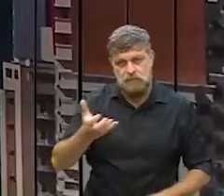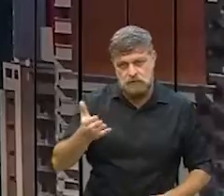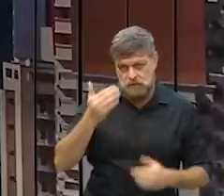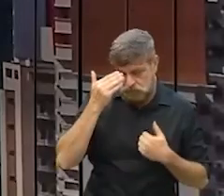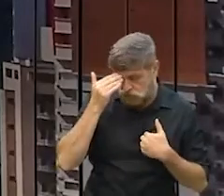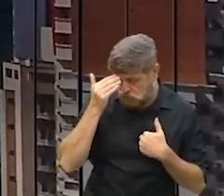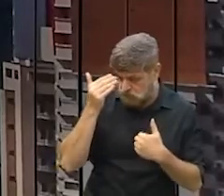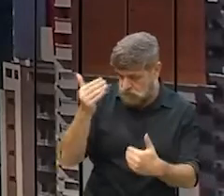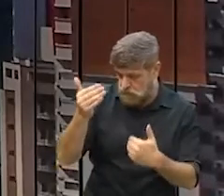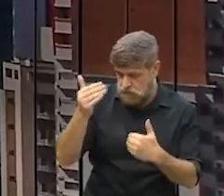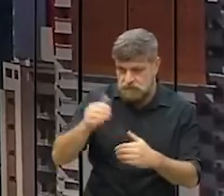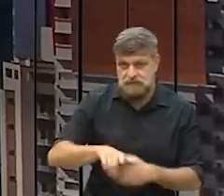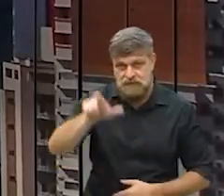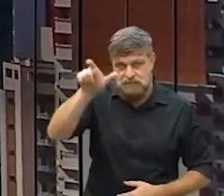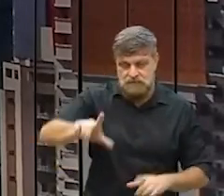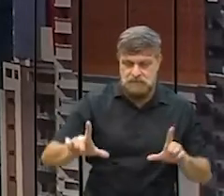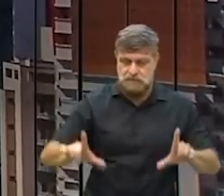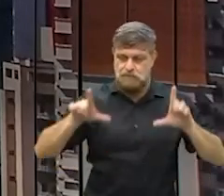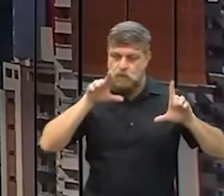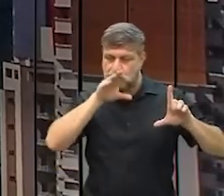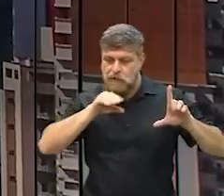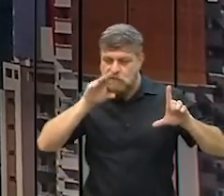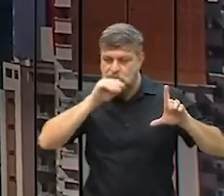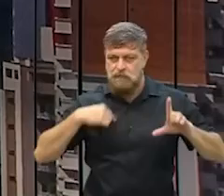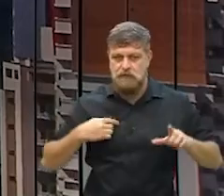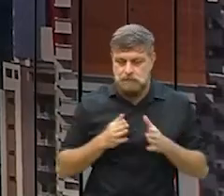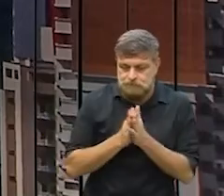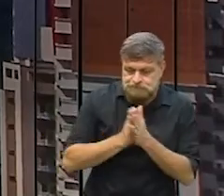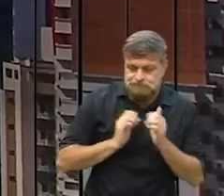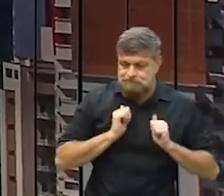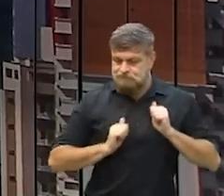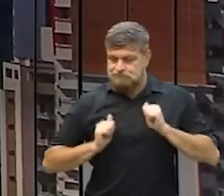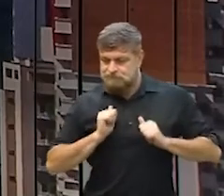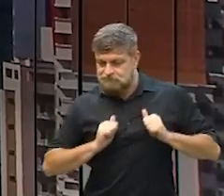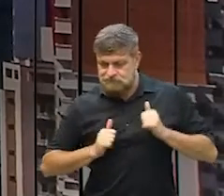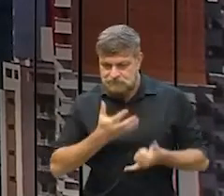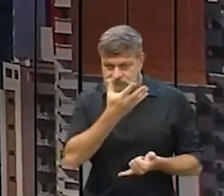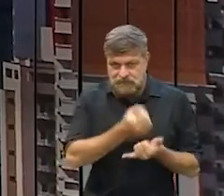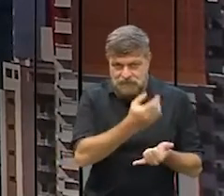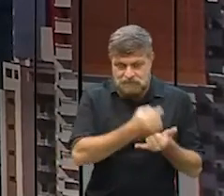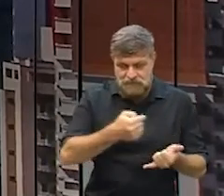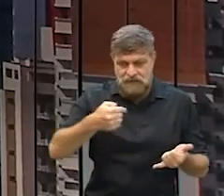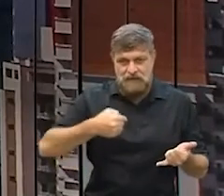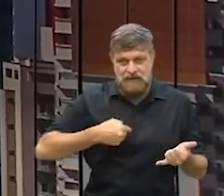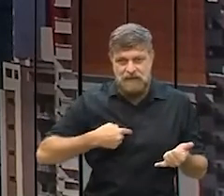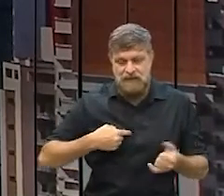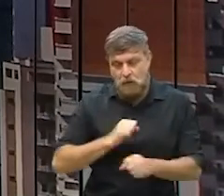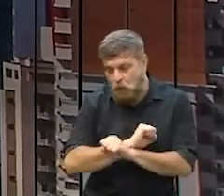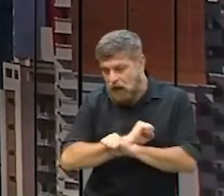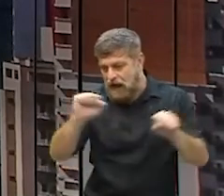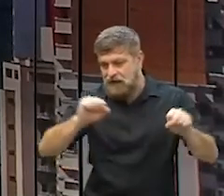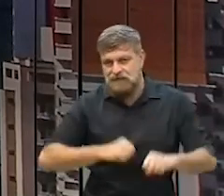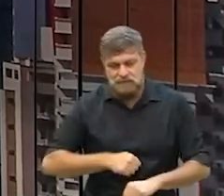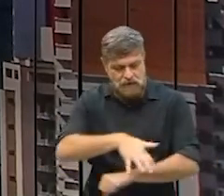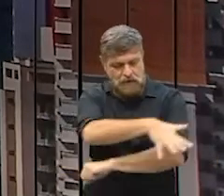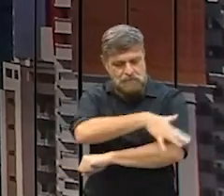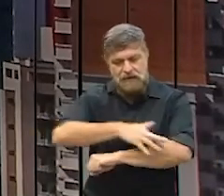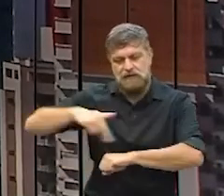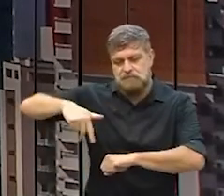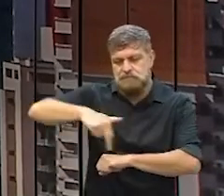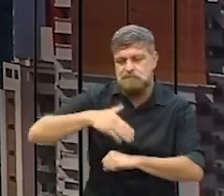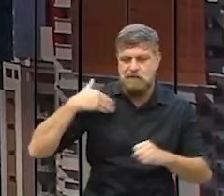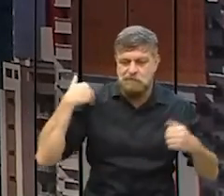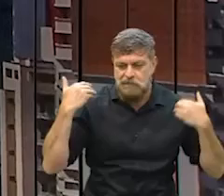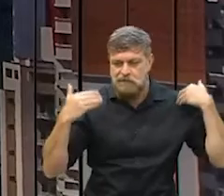a sua participação aqui com a gente e estou ansiosa esperando este aplicativo, porque eu adoro passear em parque, adoro passear por